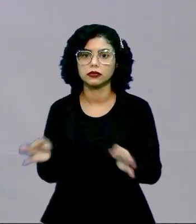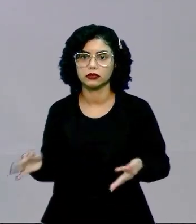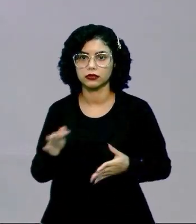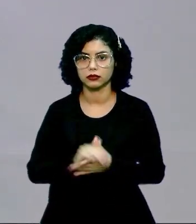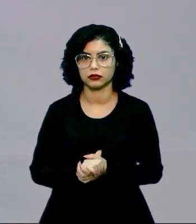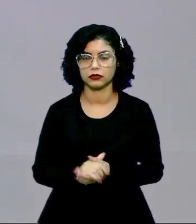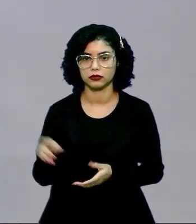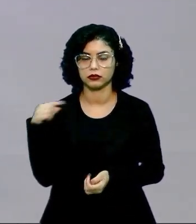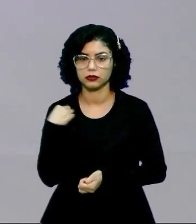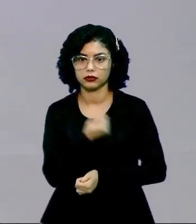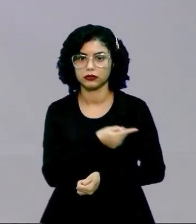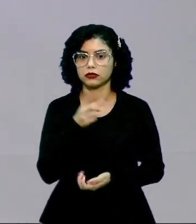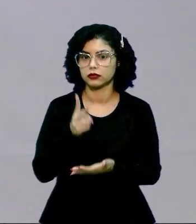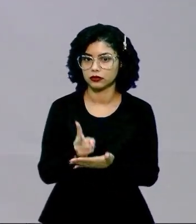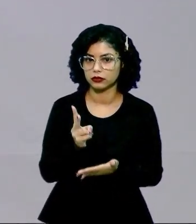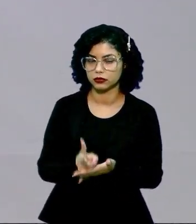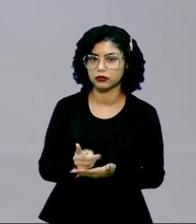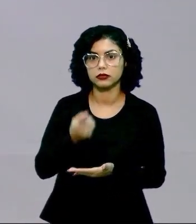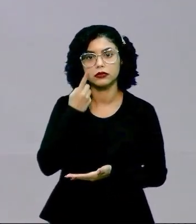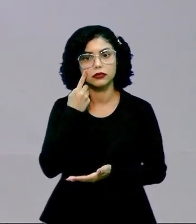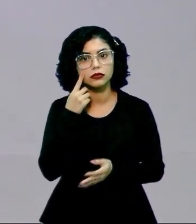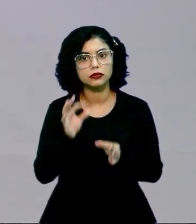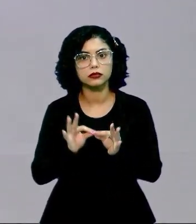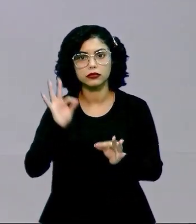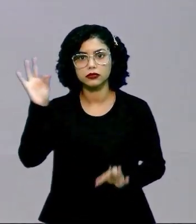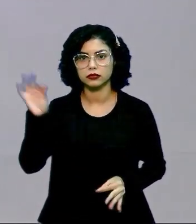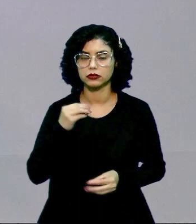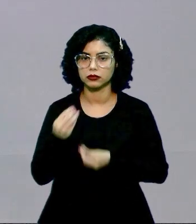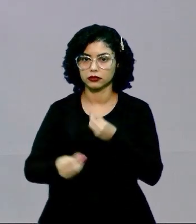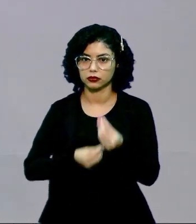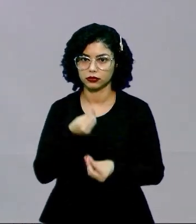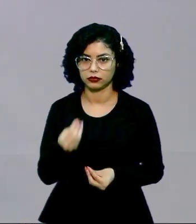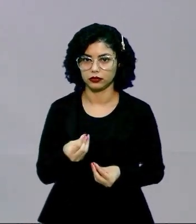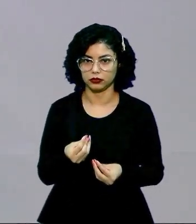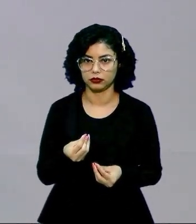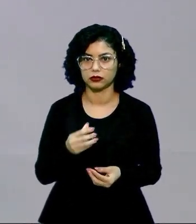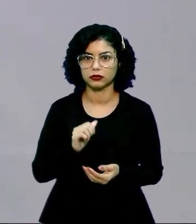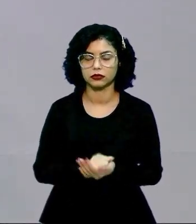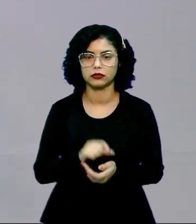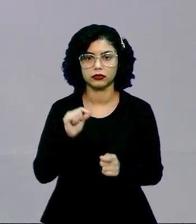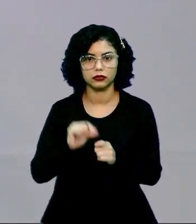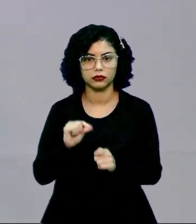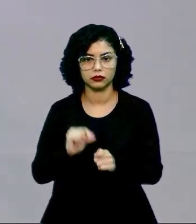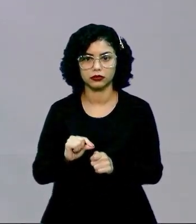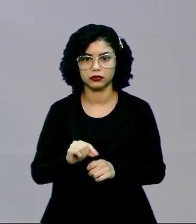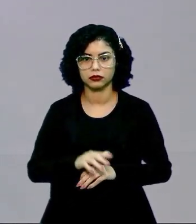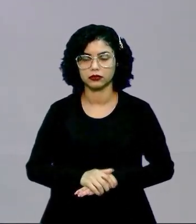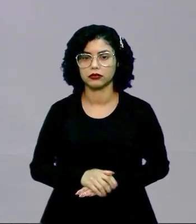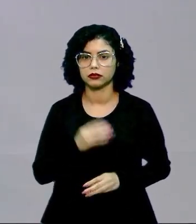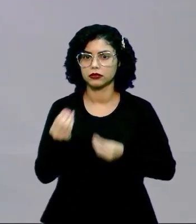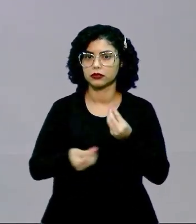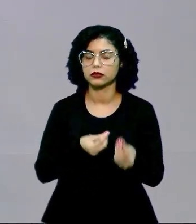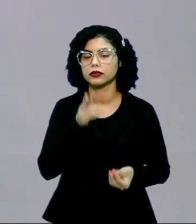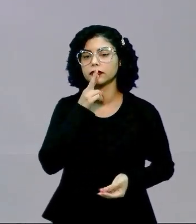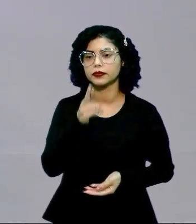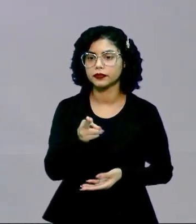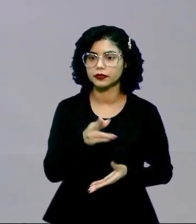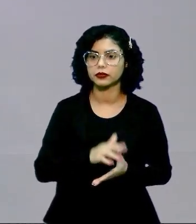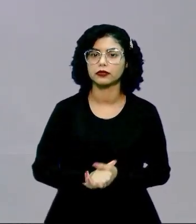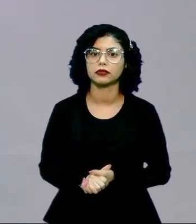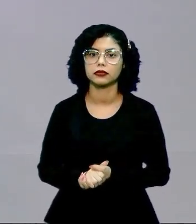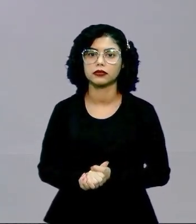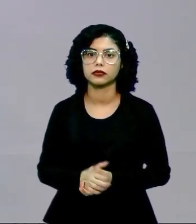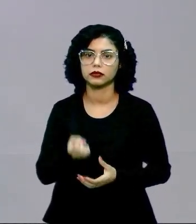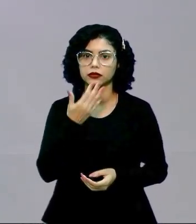simples. Nós temos que sempre olhar as medidas, como elas estão sendo feitas, como a pessoa vai ter que usar.